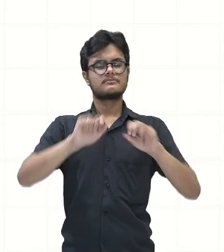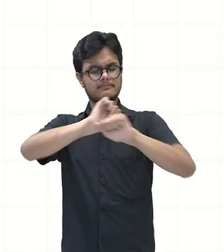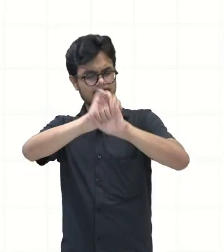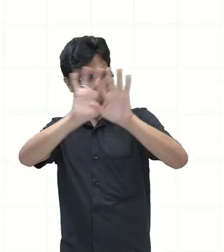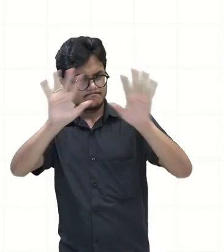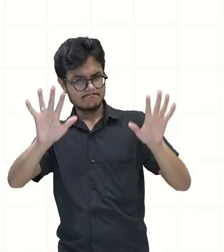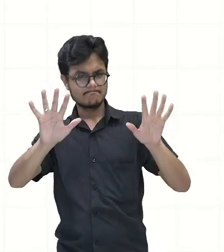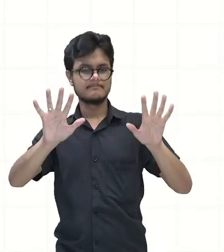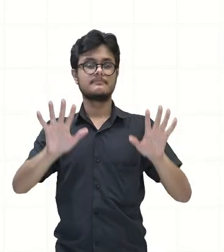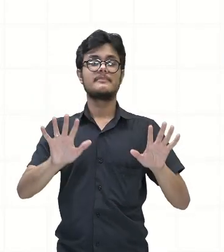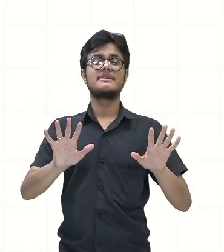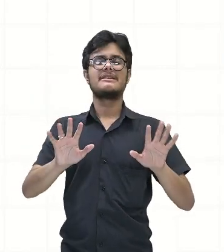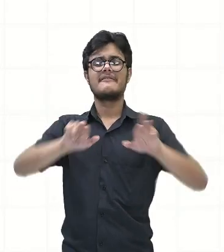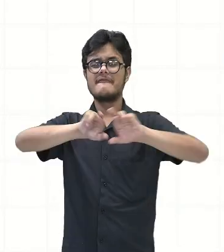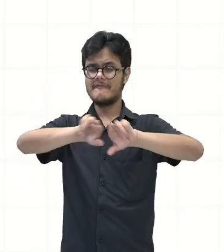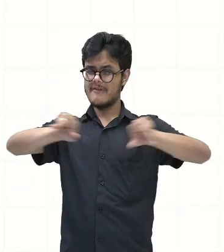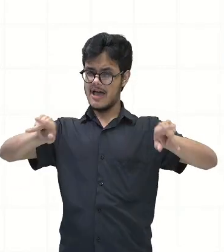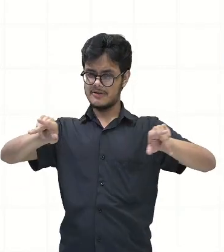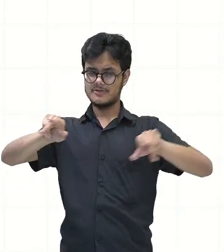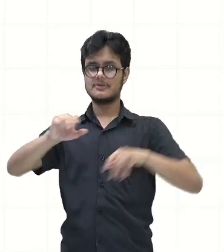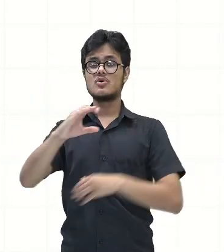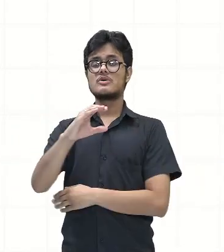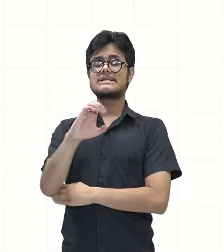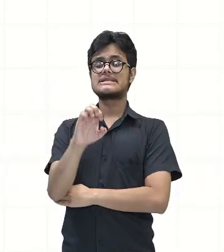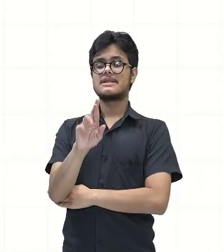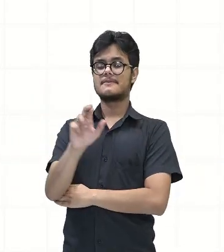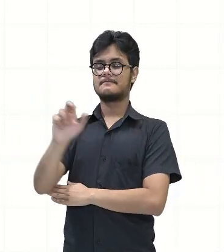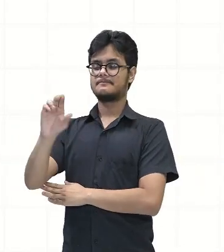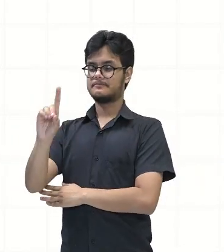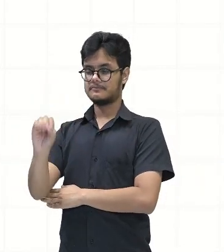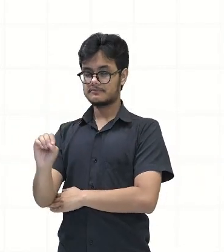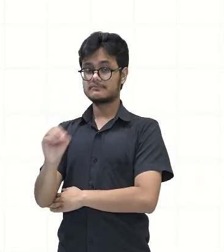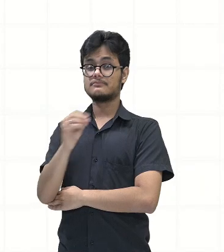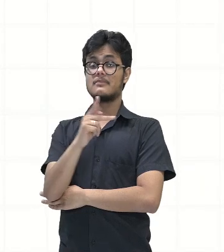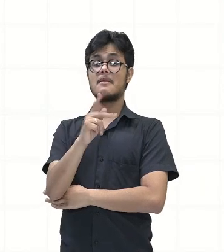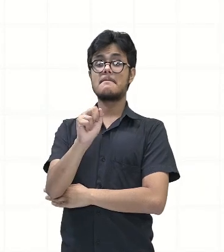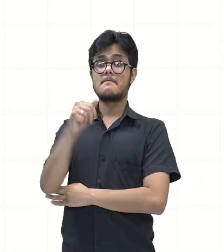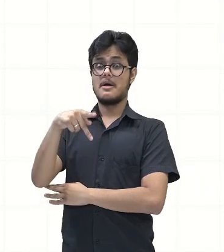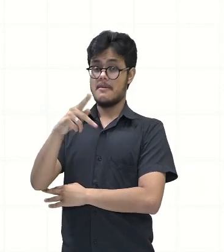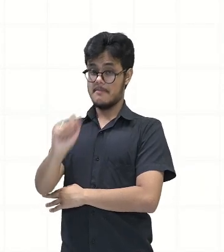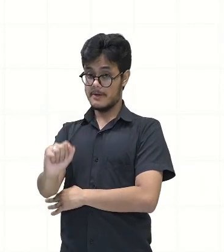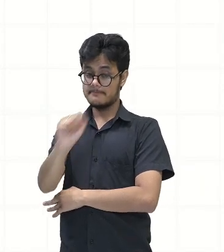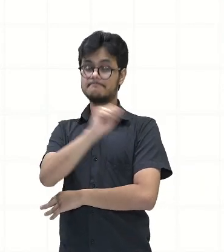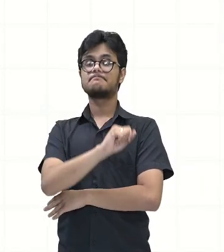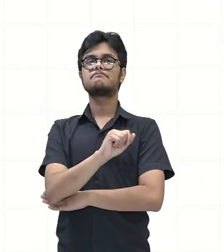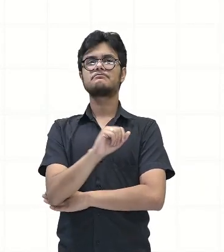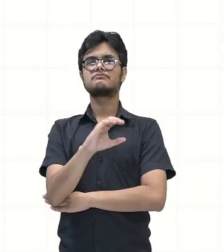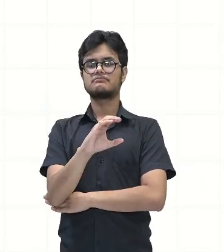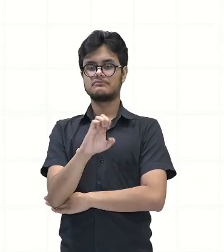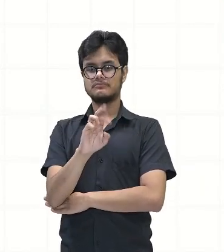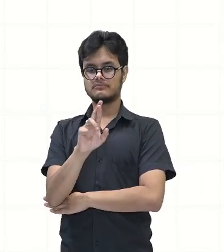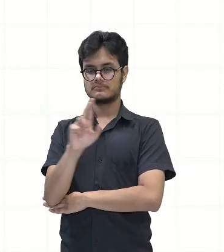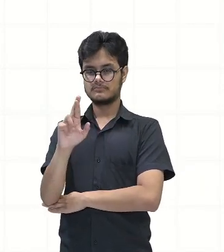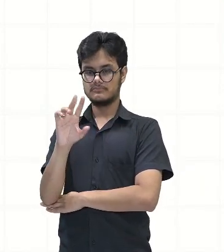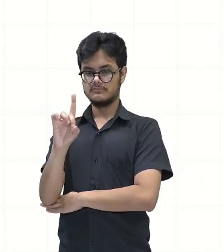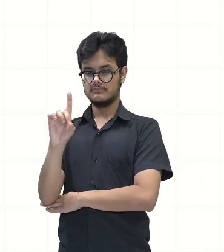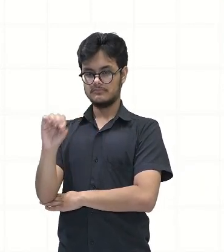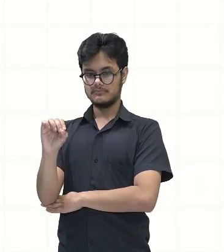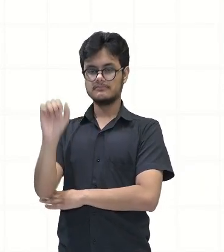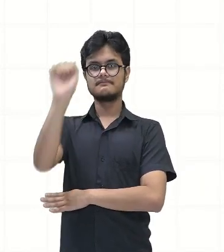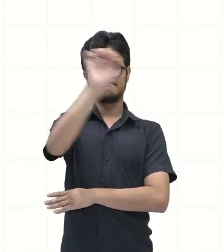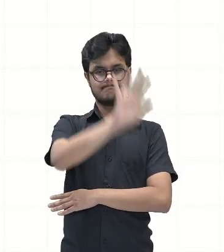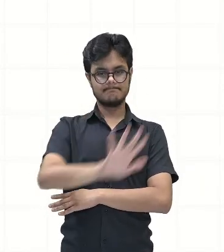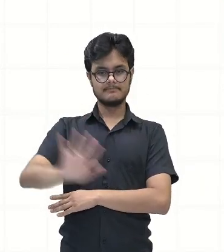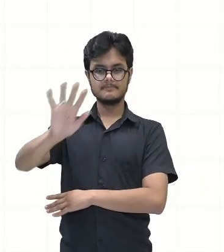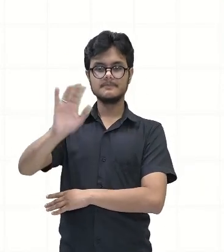Atlântica, os Pampas e o Pantanal, tá? Então, são esses 6 tipos de vegetações, né, que se estendem pelo território